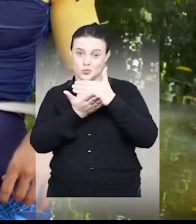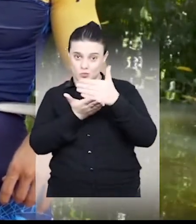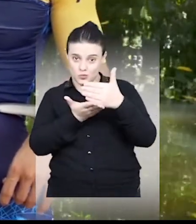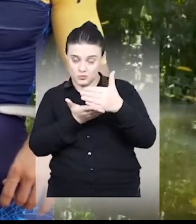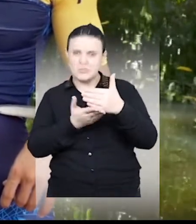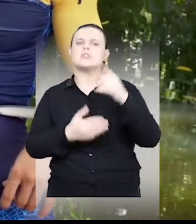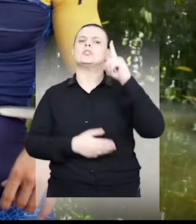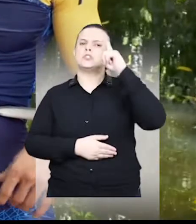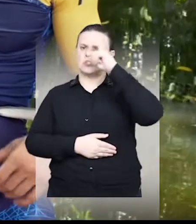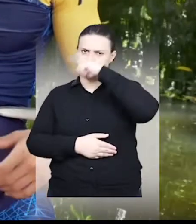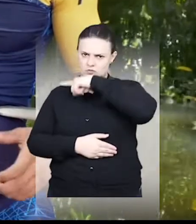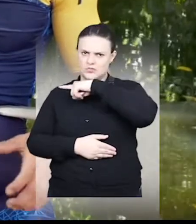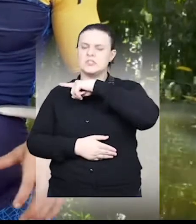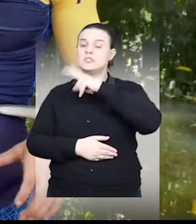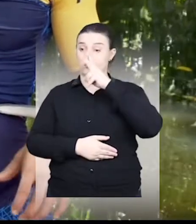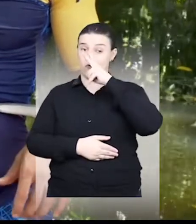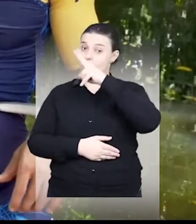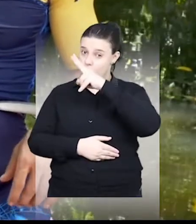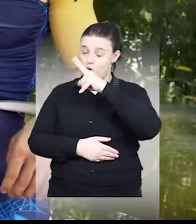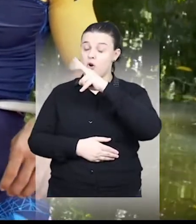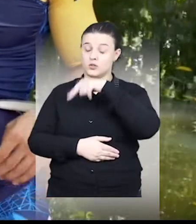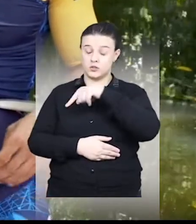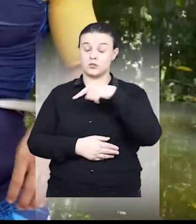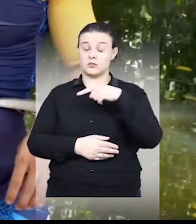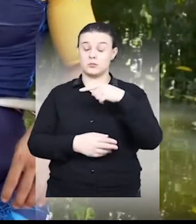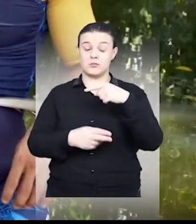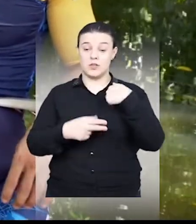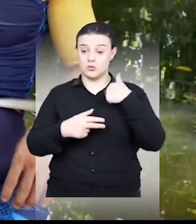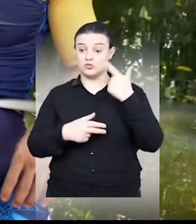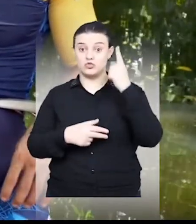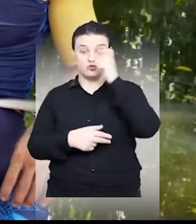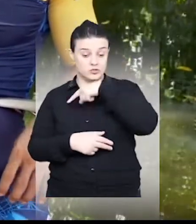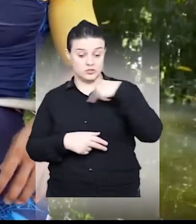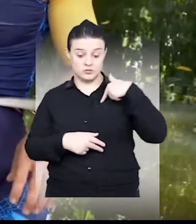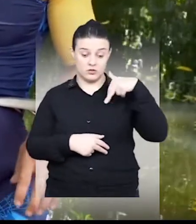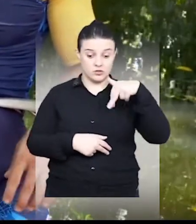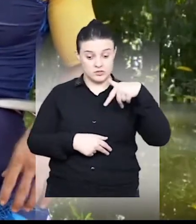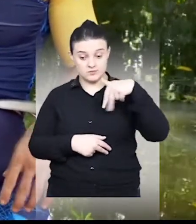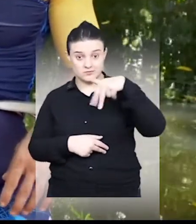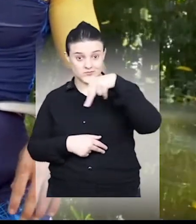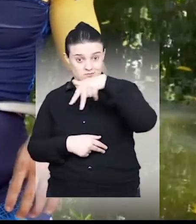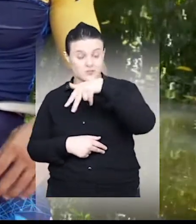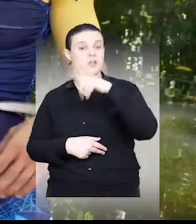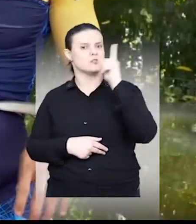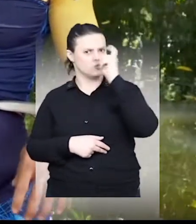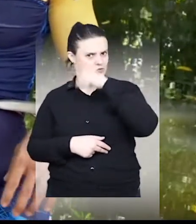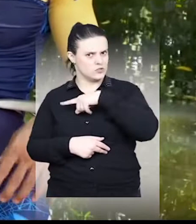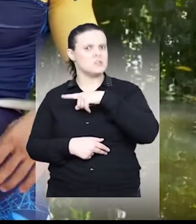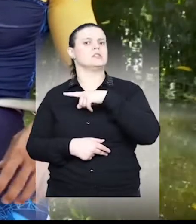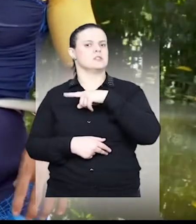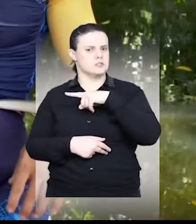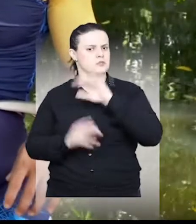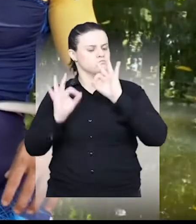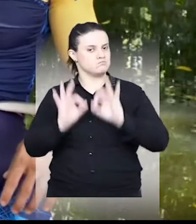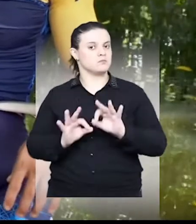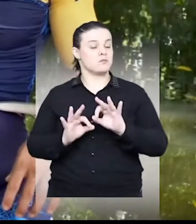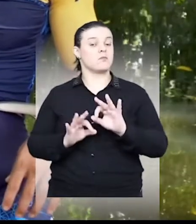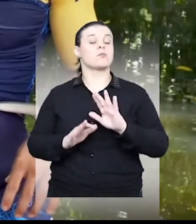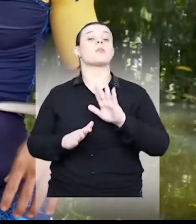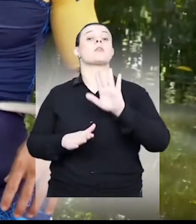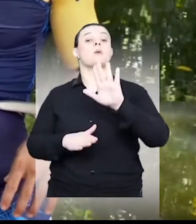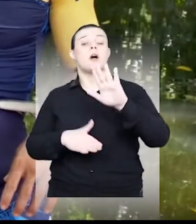começo foi bem forte, ela veio bem forte. Eu tinha muita dificuldade de locomoção, de caminhar